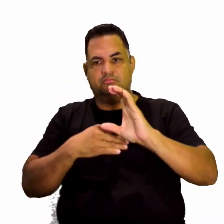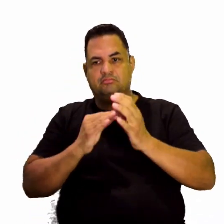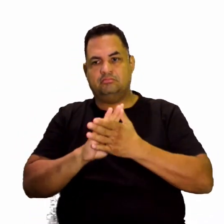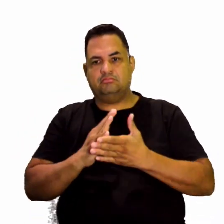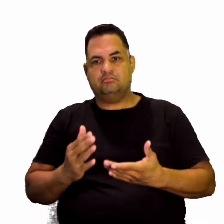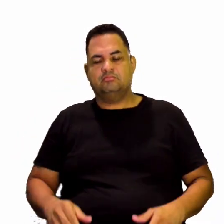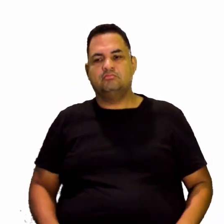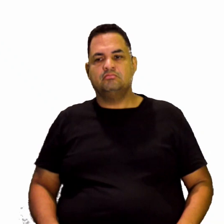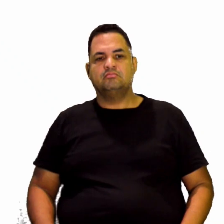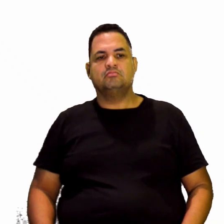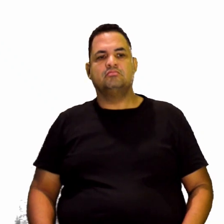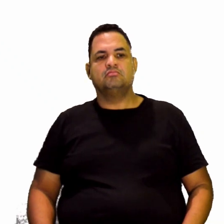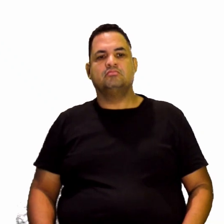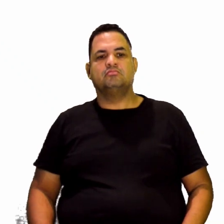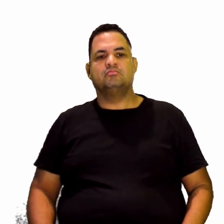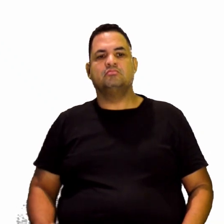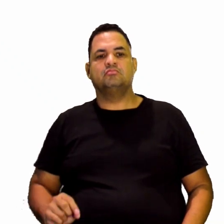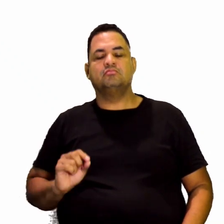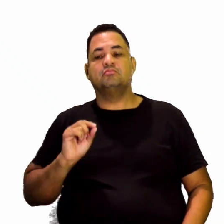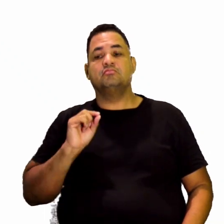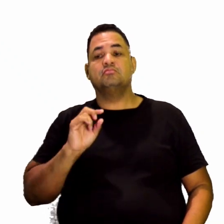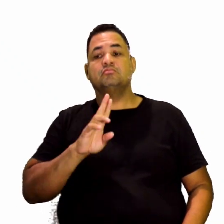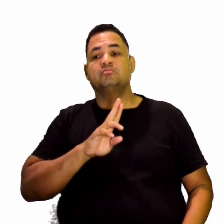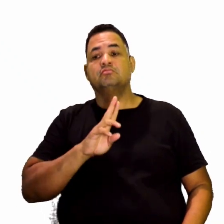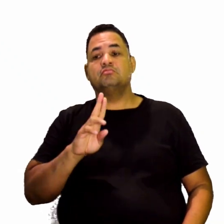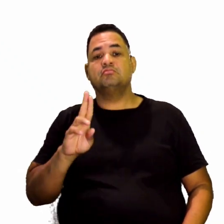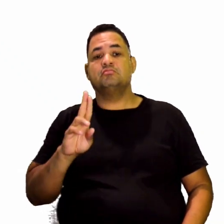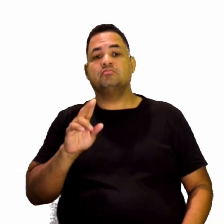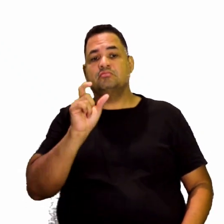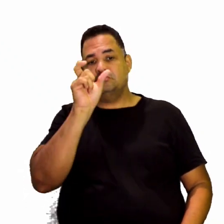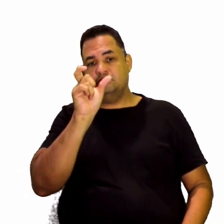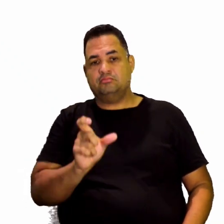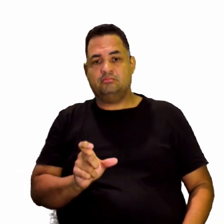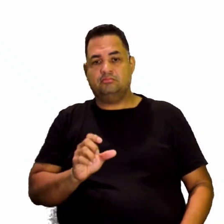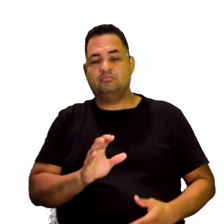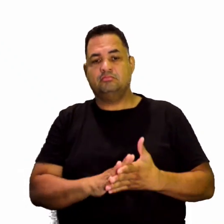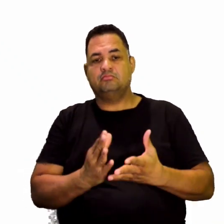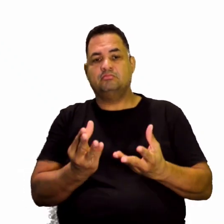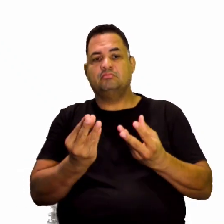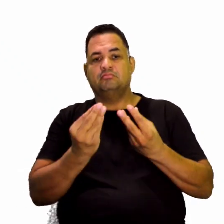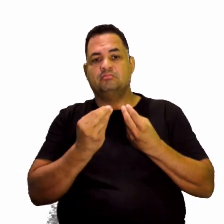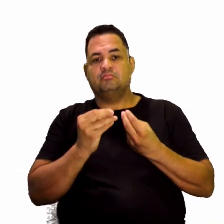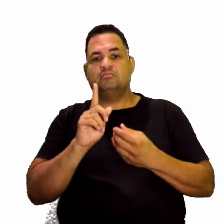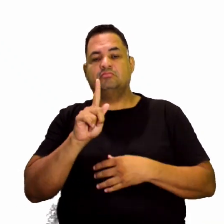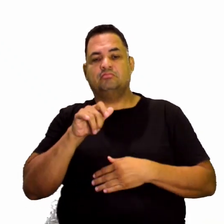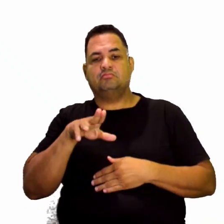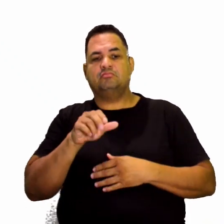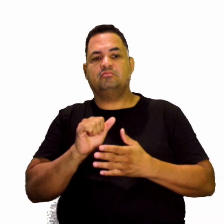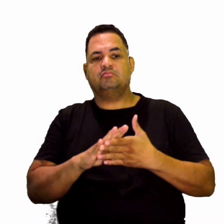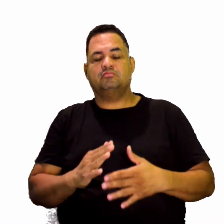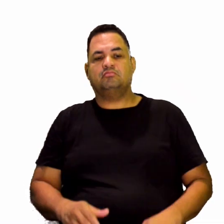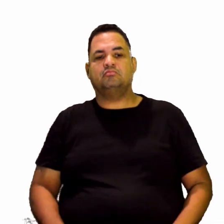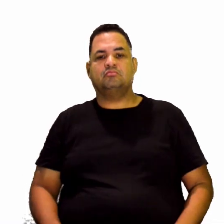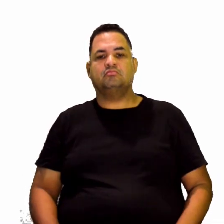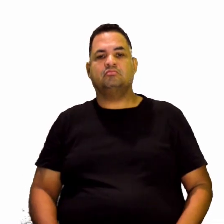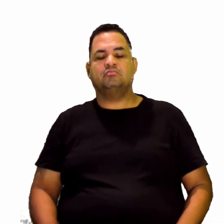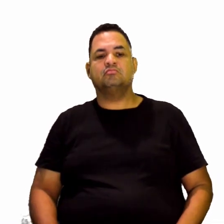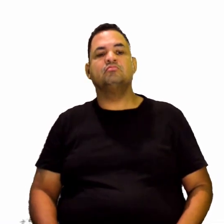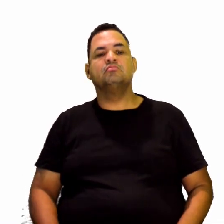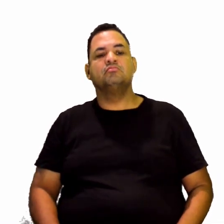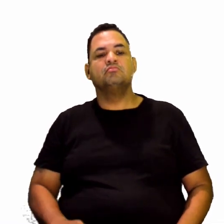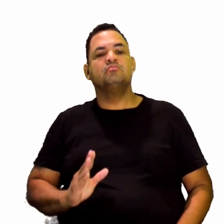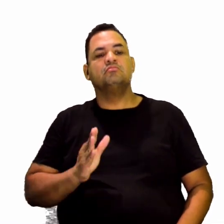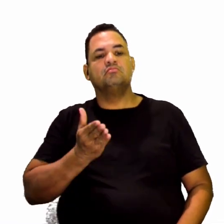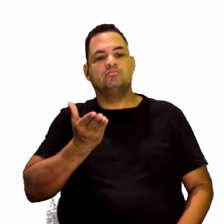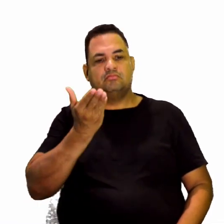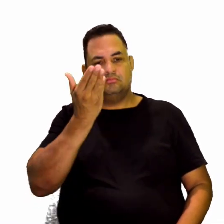principais características que os diferenciam. O ser que recebe o gene... Essa tá dada, né, professor? Tá fácil demais. Tenho certeza que